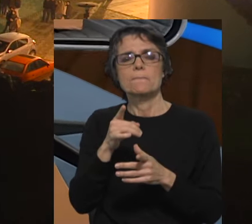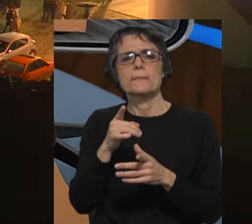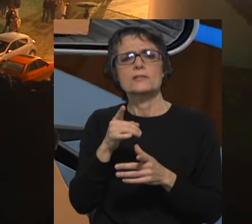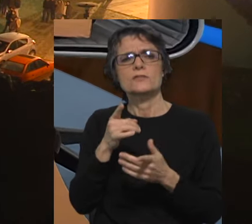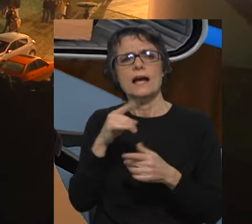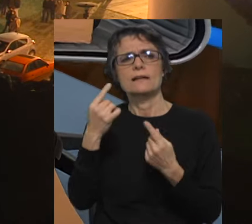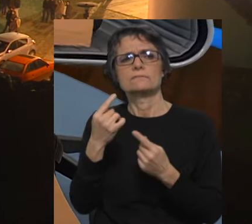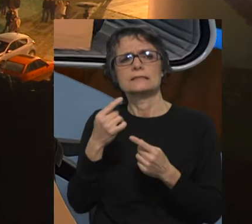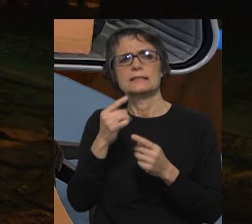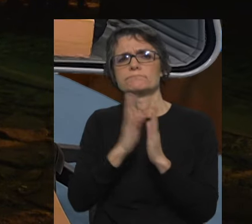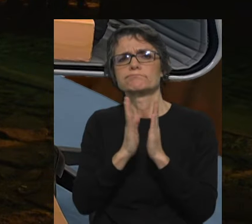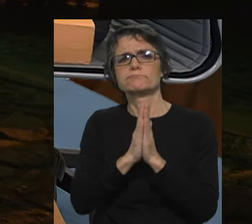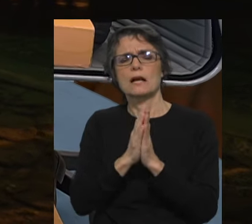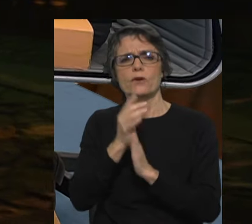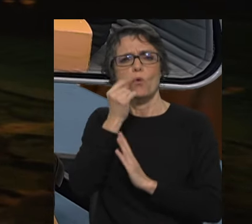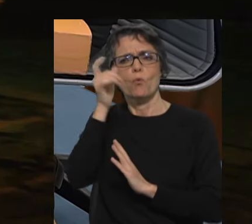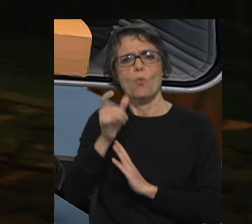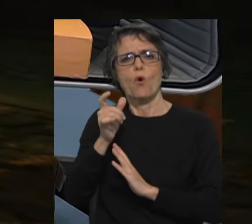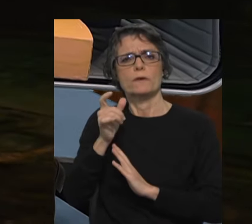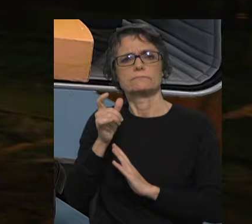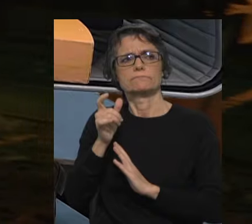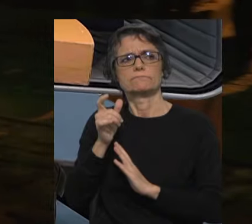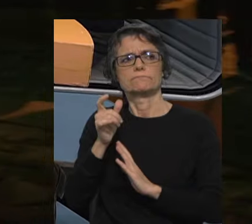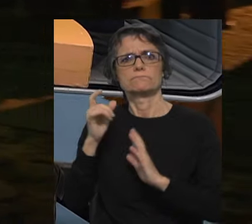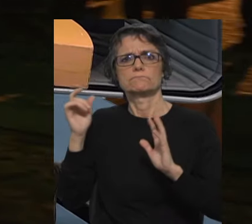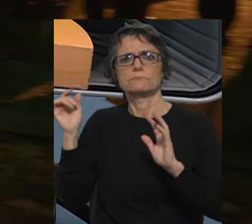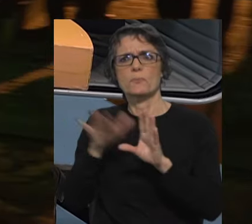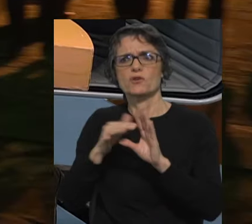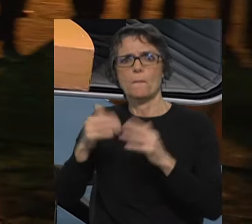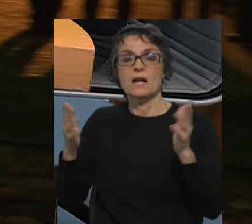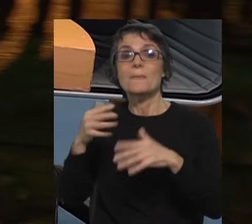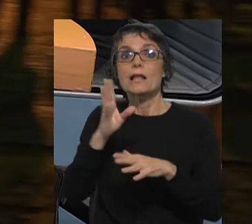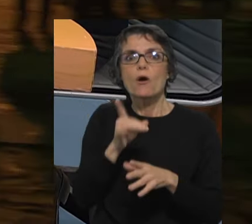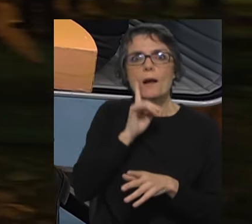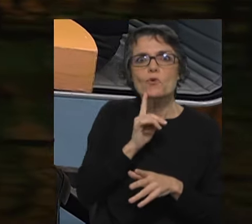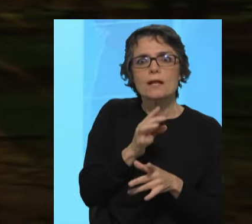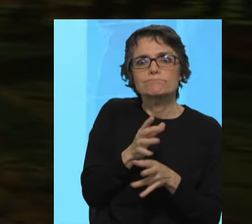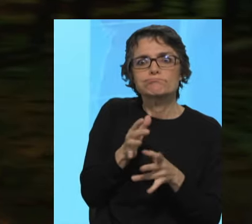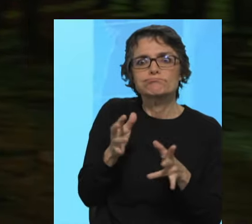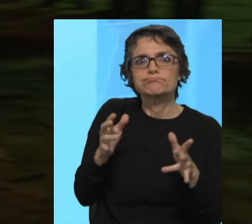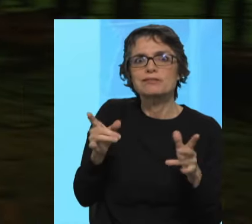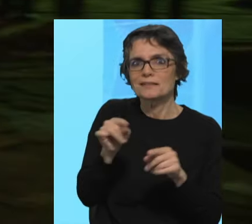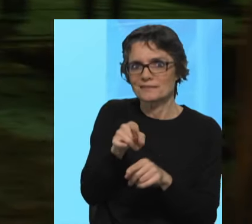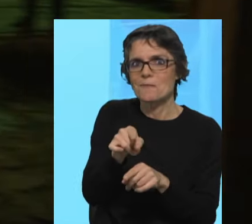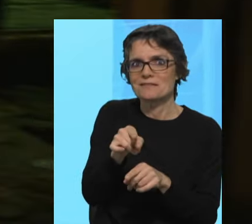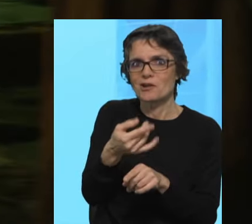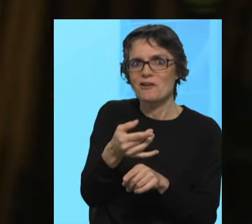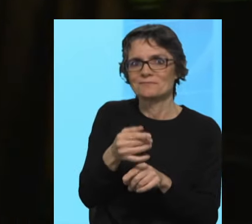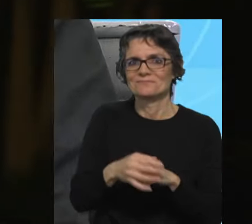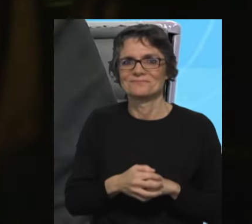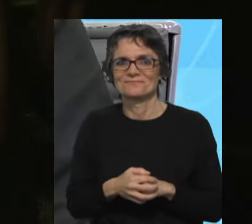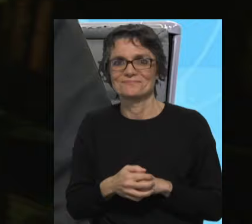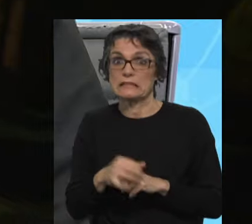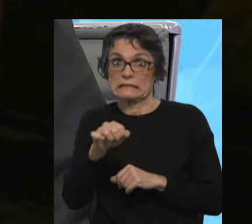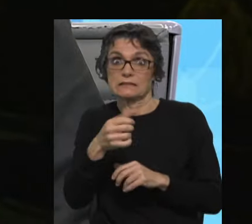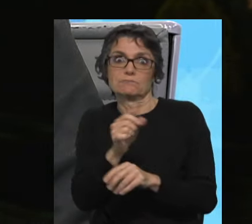masculino uma presença forte dos homens mas as mulheres entretanto começaram a adquirir também um protagonismo crescente por